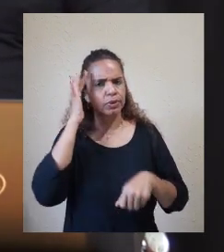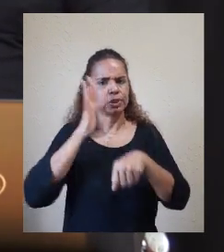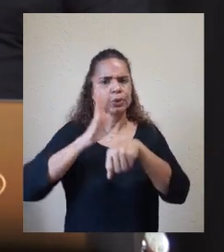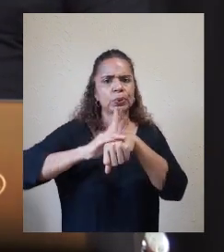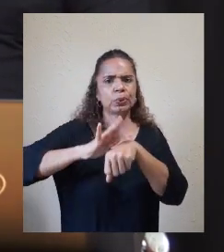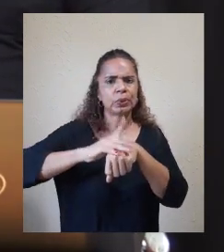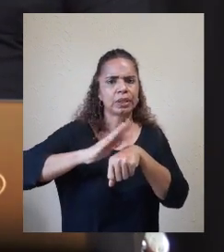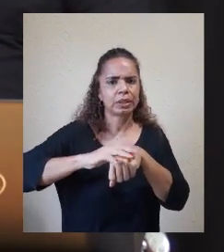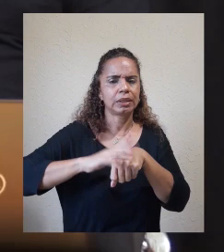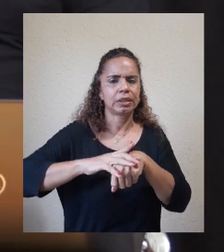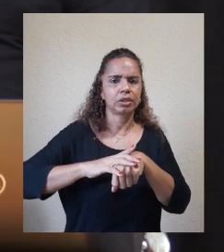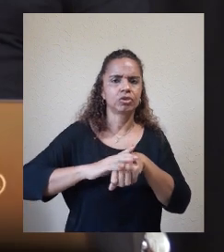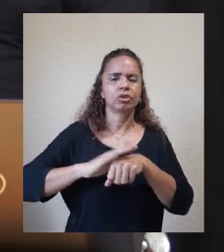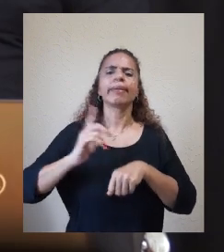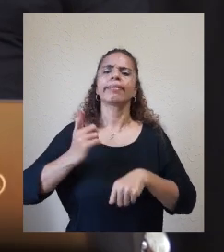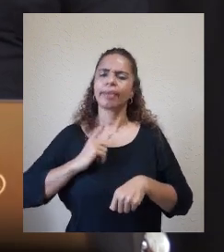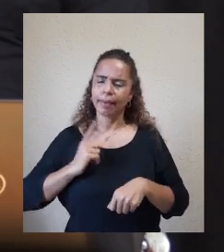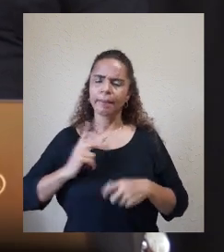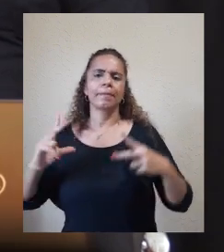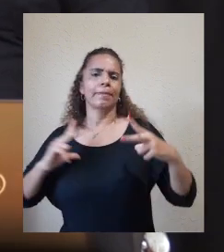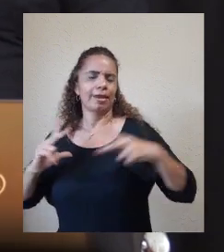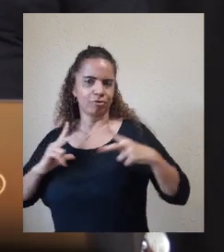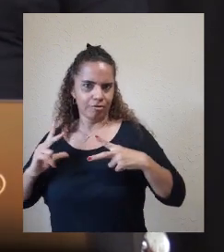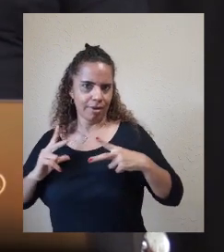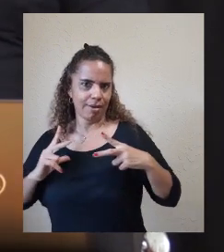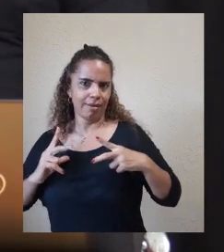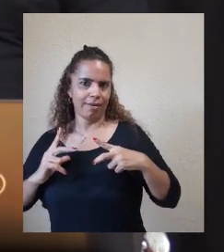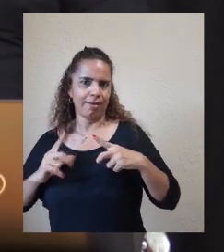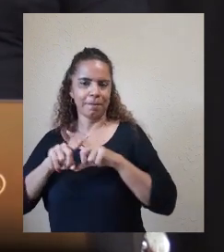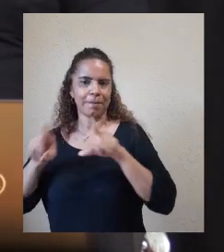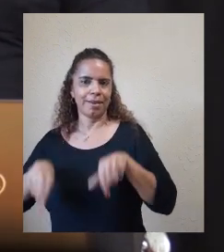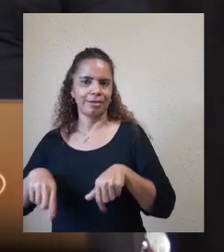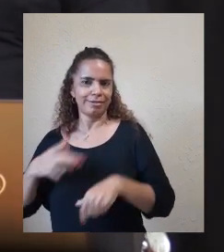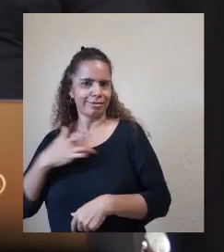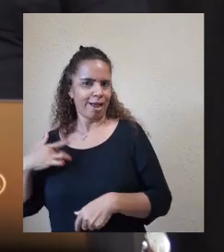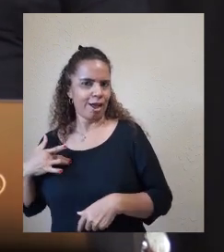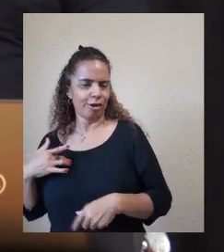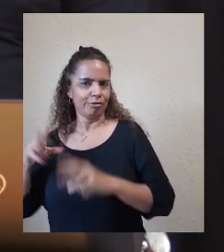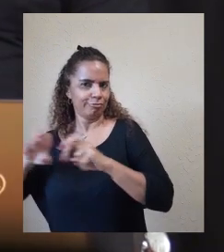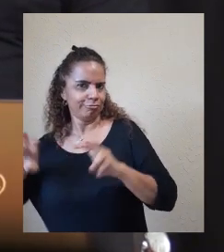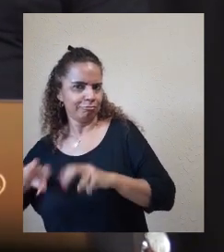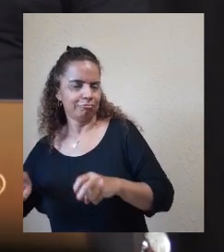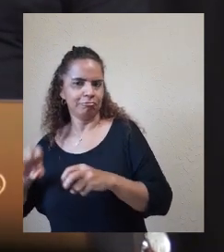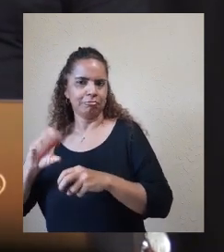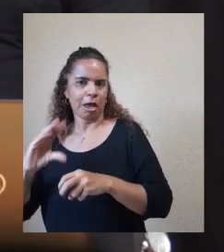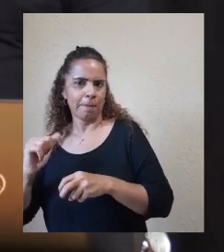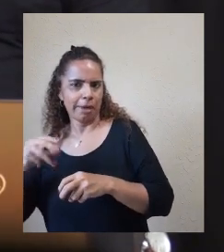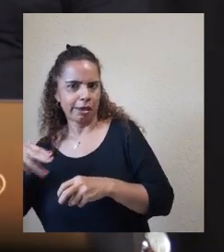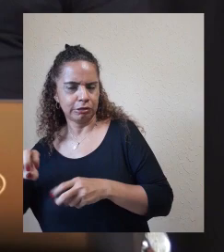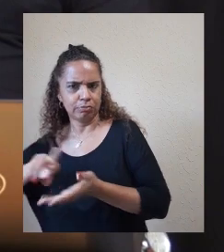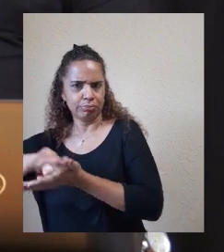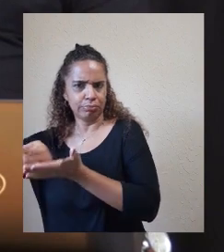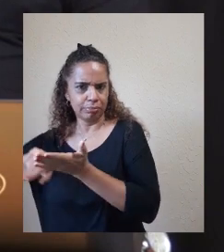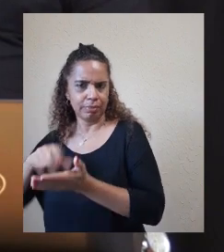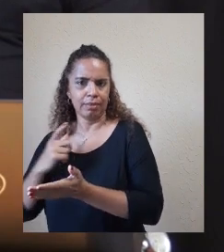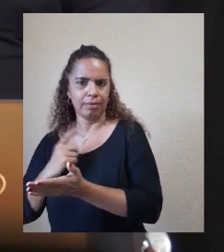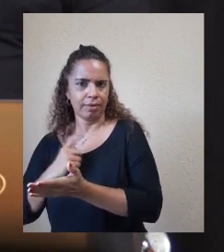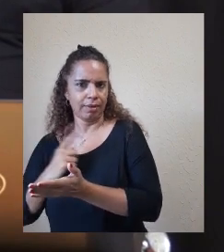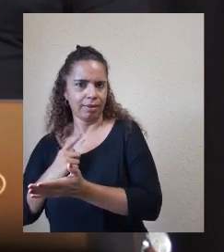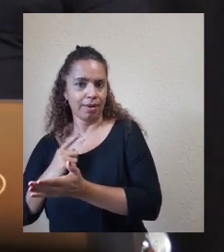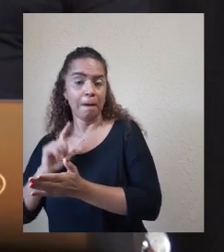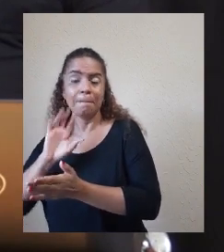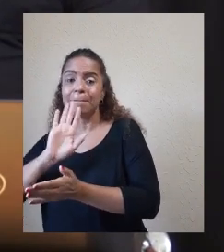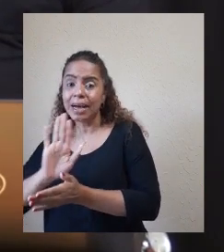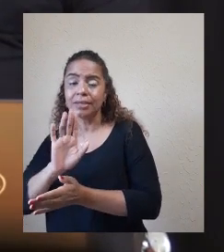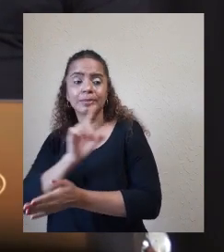José, que faz parte da nossa rede do SUS, ou porque o convênio dele não começou a fazer